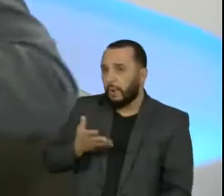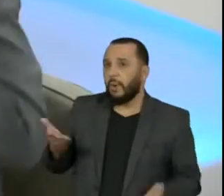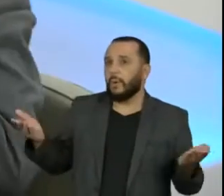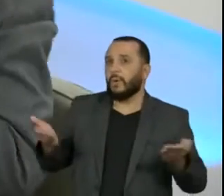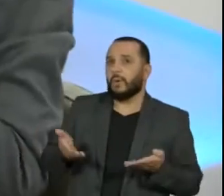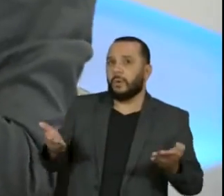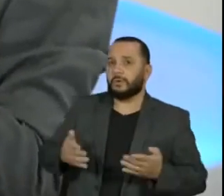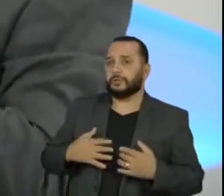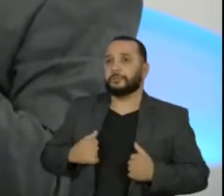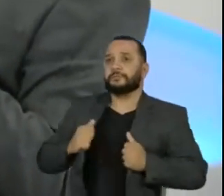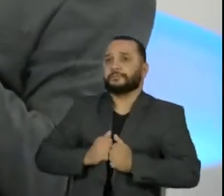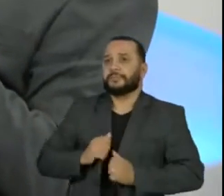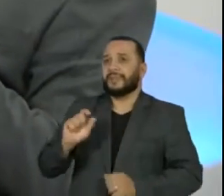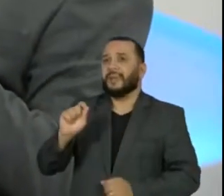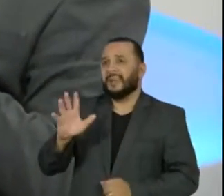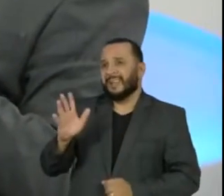nós,